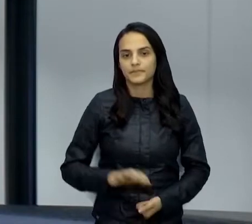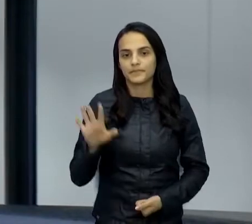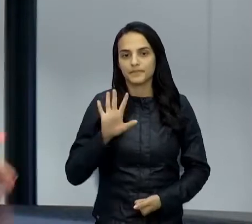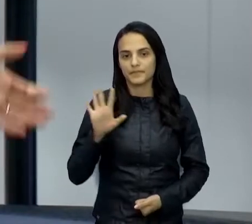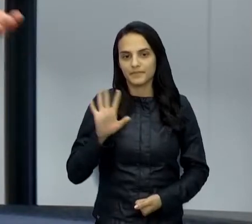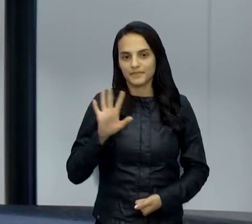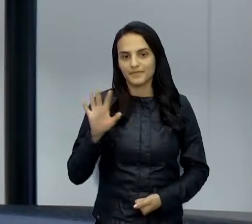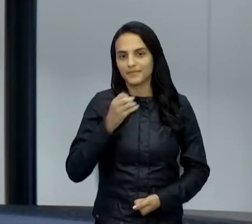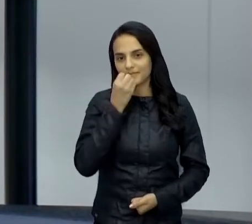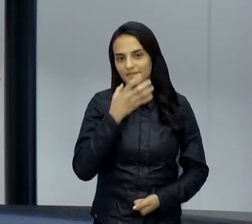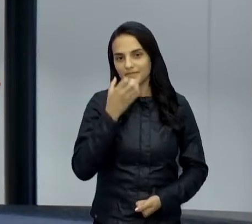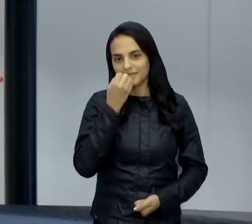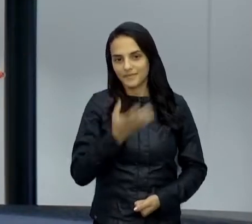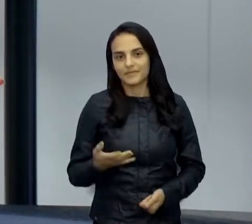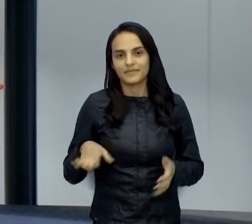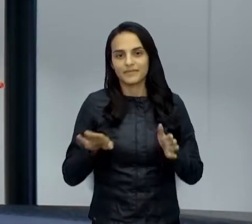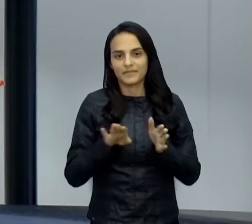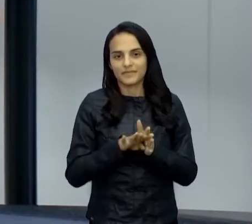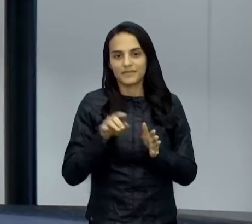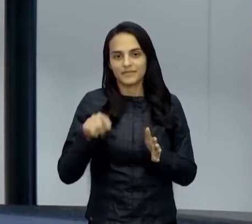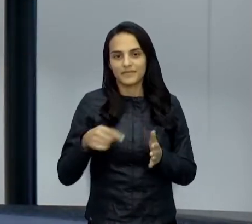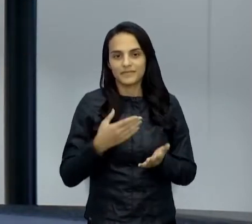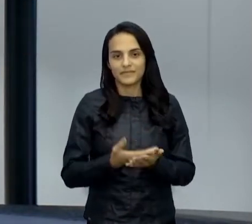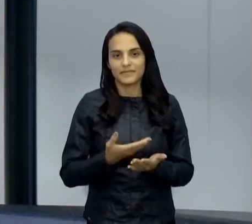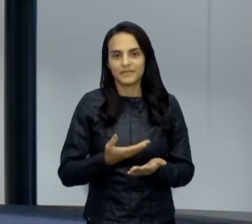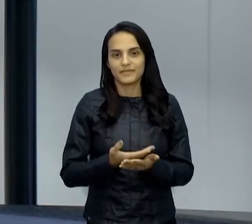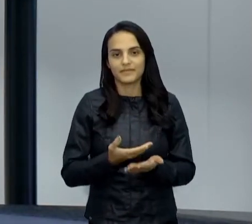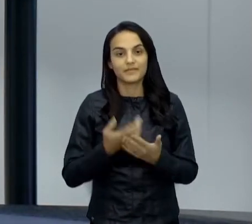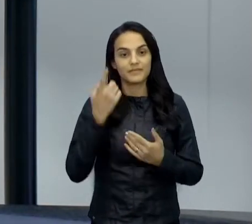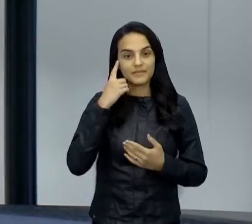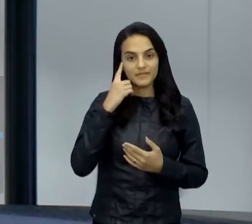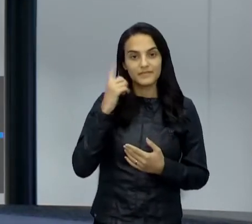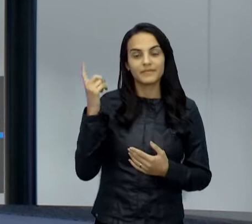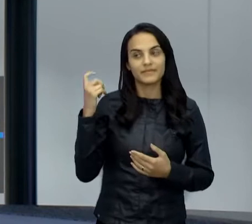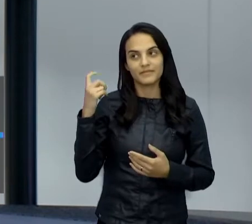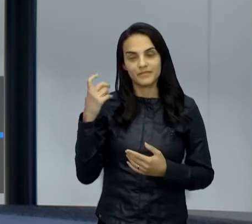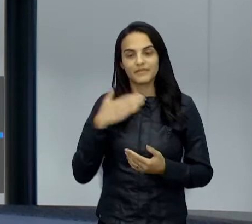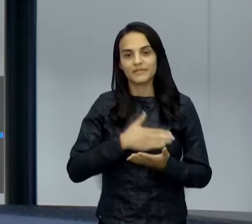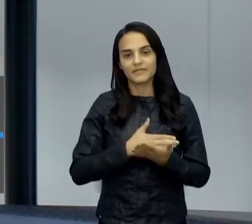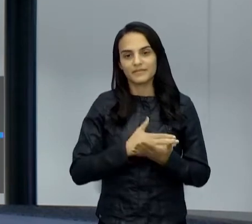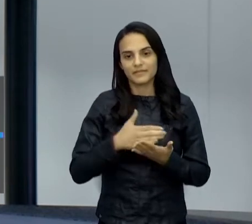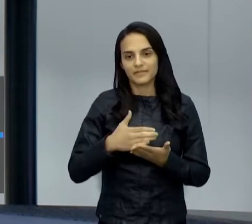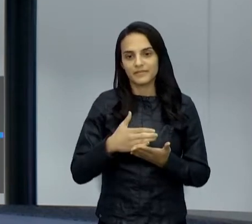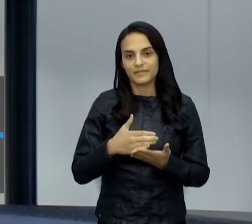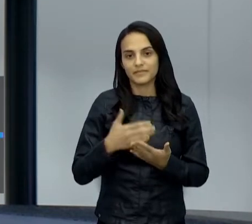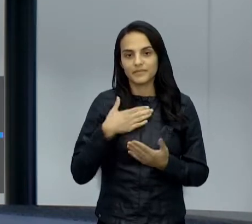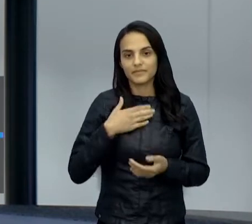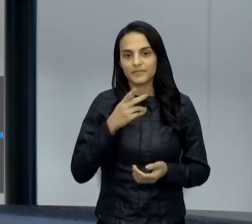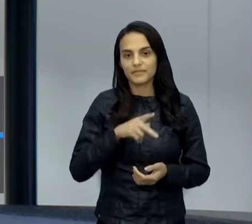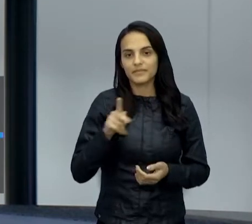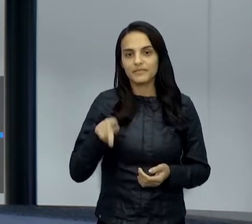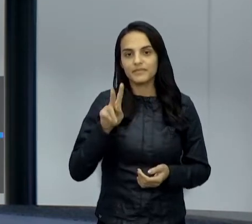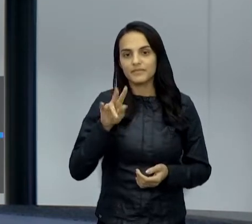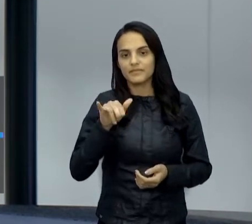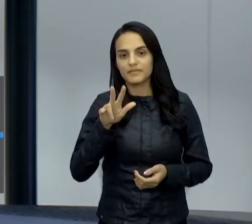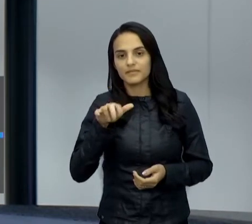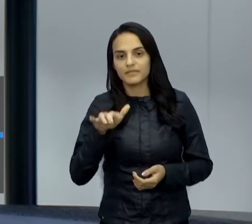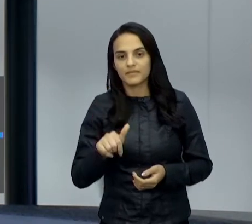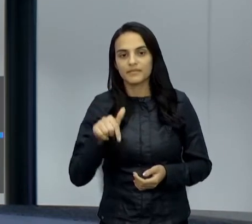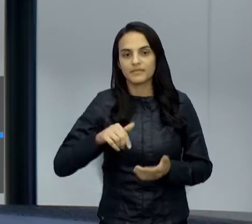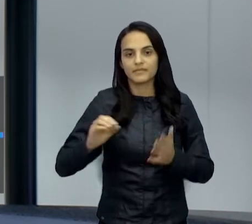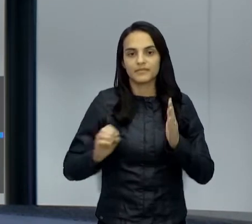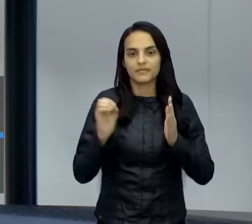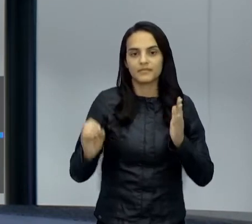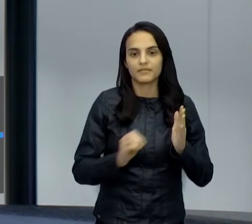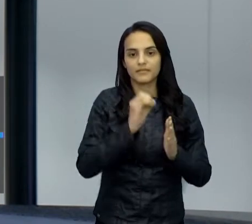Oi, gente, que bom que vocês chegaram aqui para nossa aula. Ouça o sinal da nossa entrada, é isso mesmo? Eu sou Viviane, a professora de vocês, aqui pelo Centro de